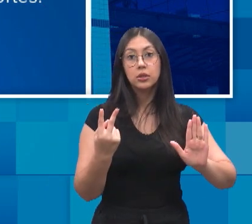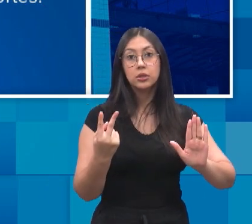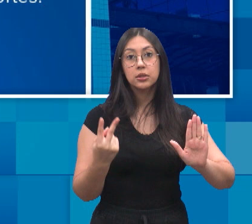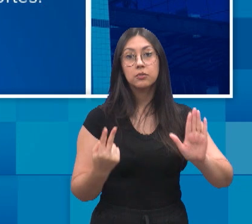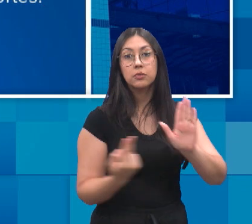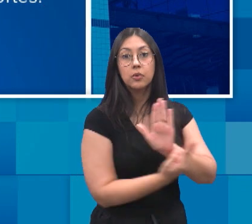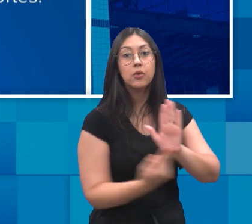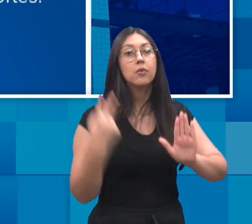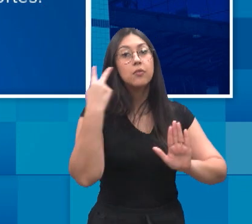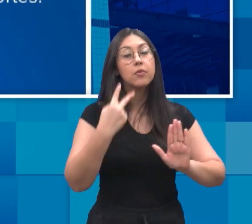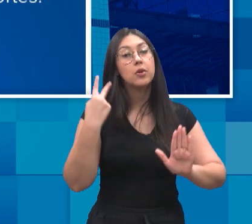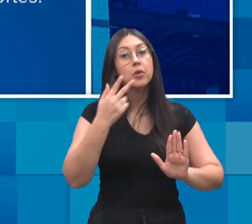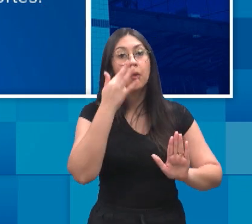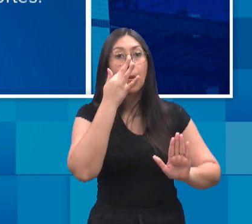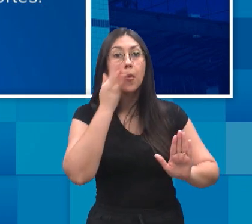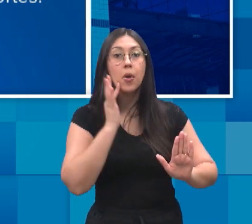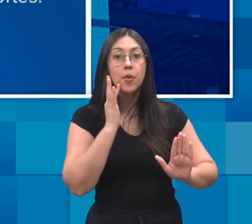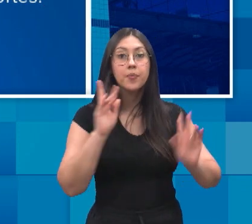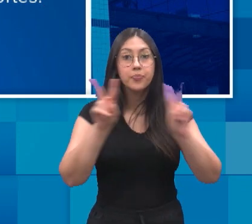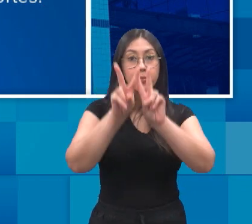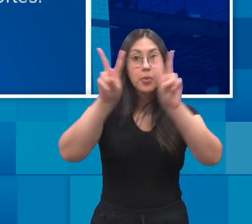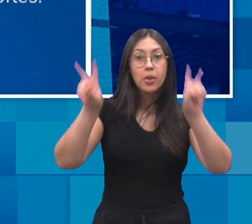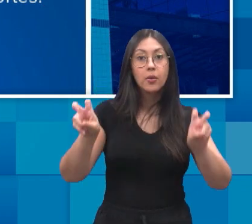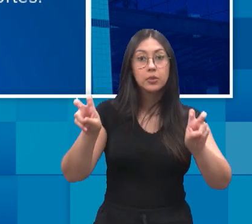Zagueiro. Dispõe sobre a